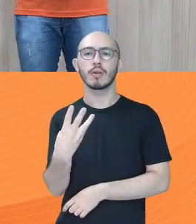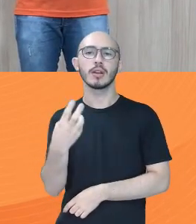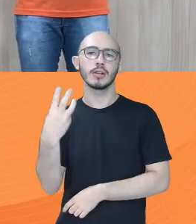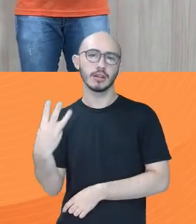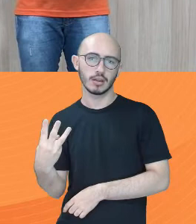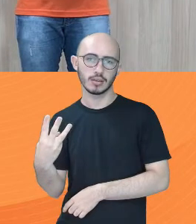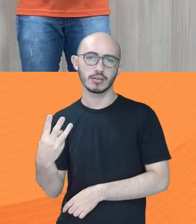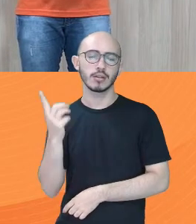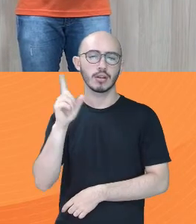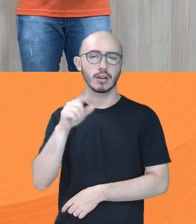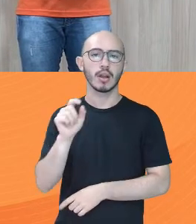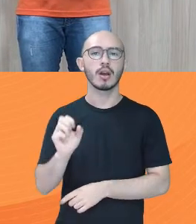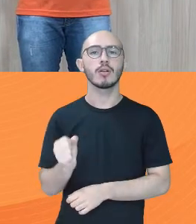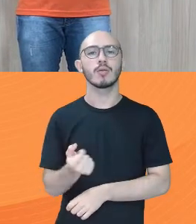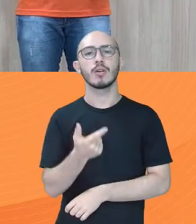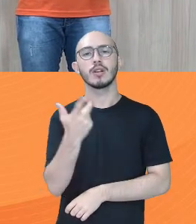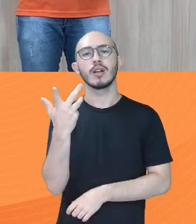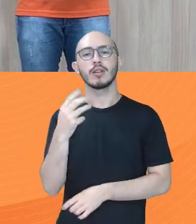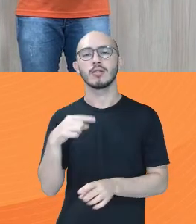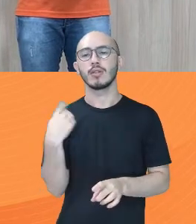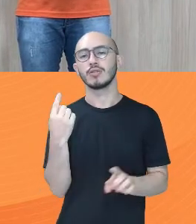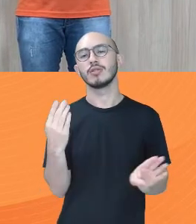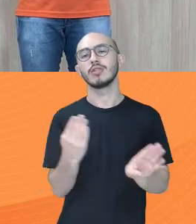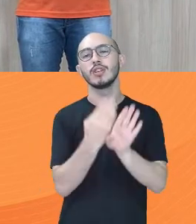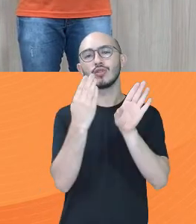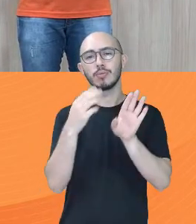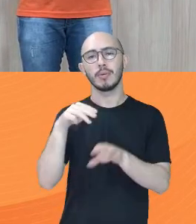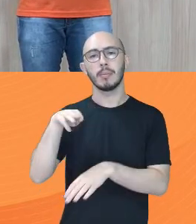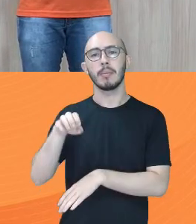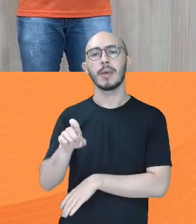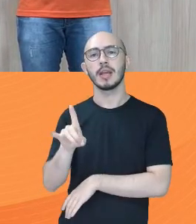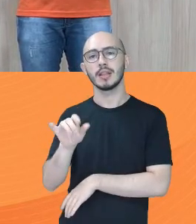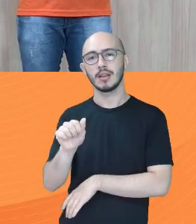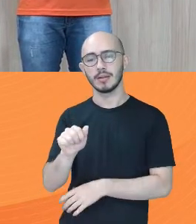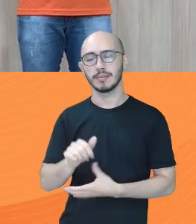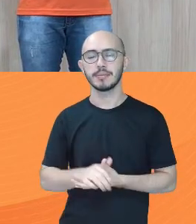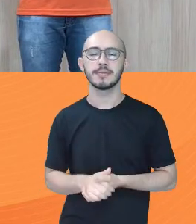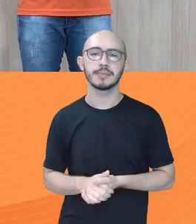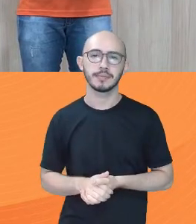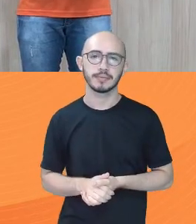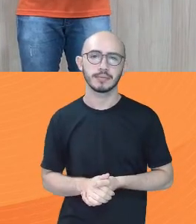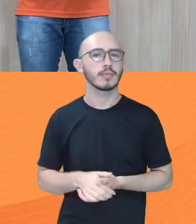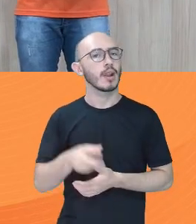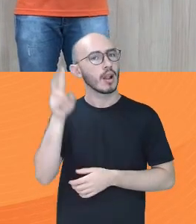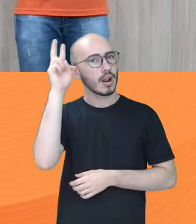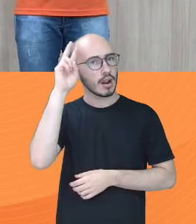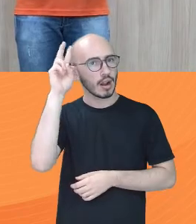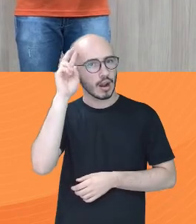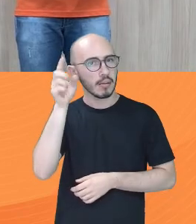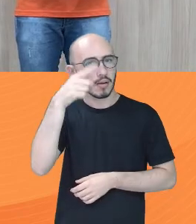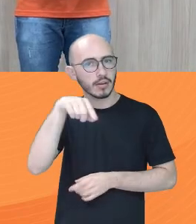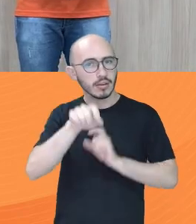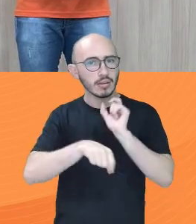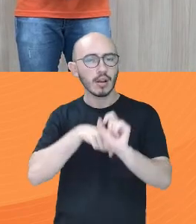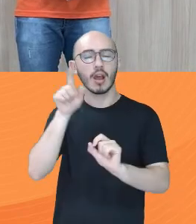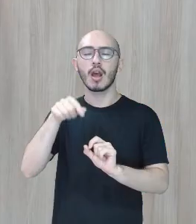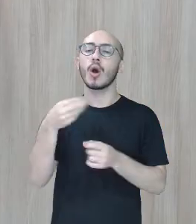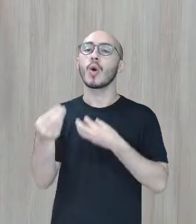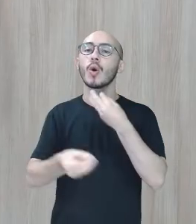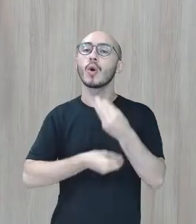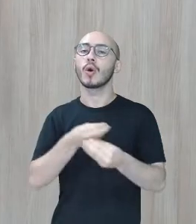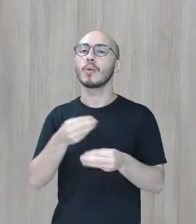5,43. Esse é o valor aí que descobrimos aí da média, certo? Então, não se esquece, essa é a forma de